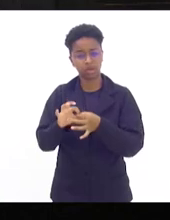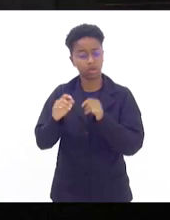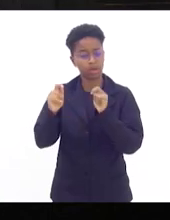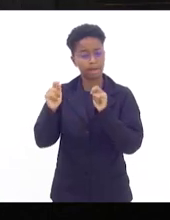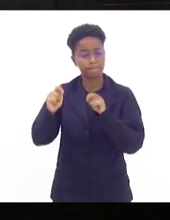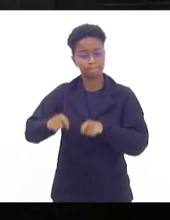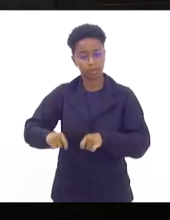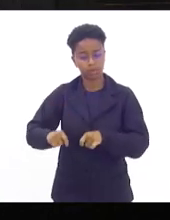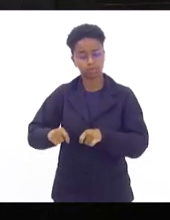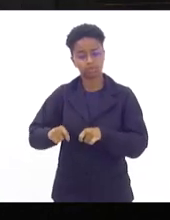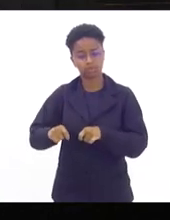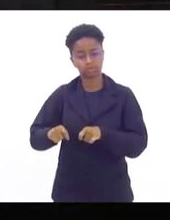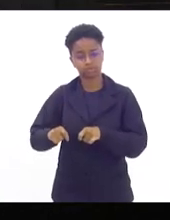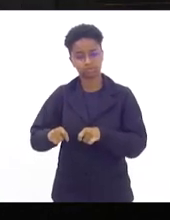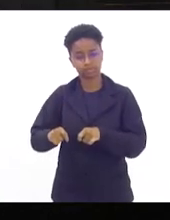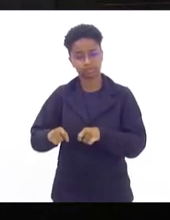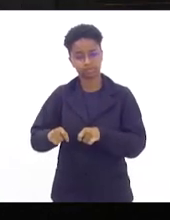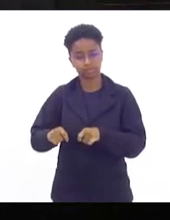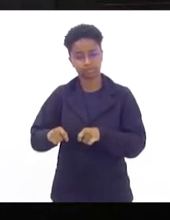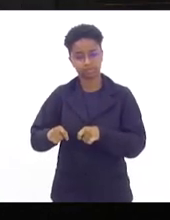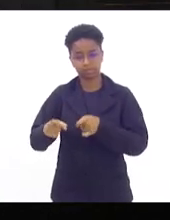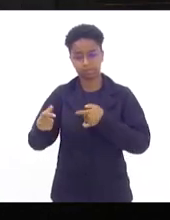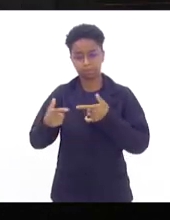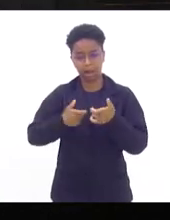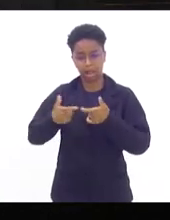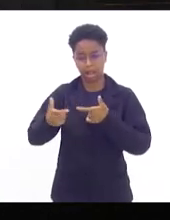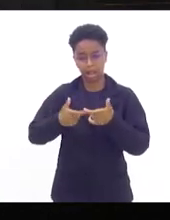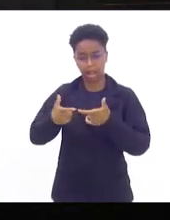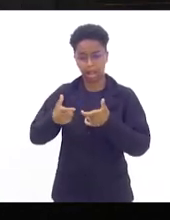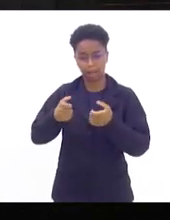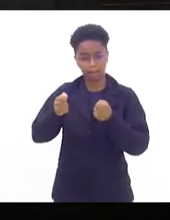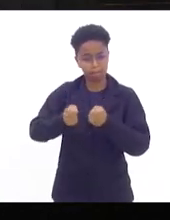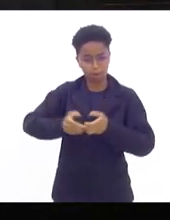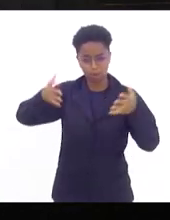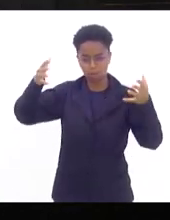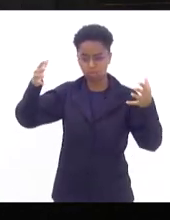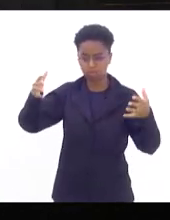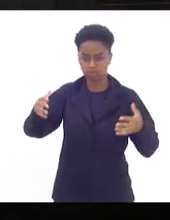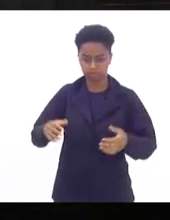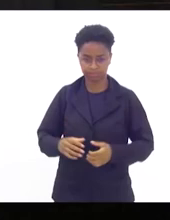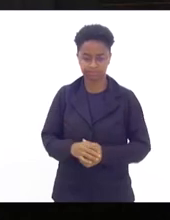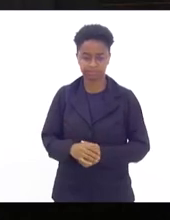possibilidade de guerra nuclear.